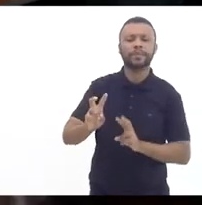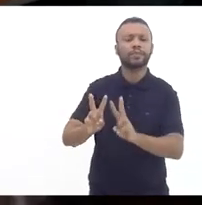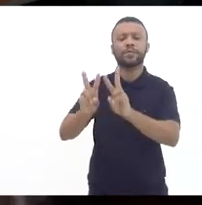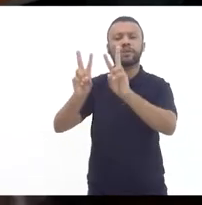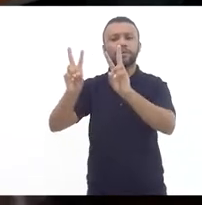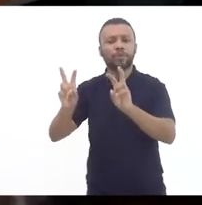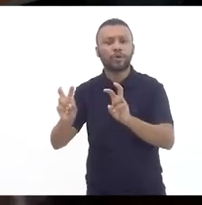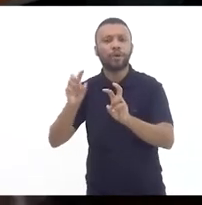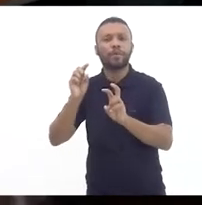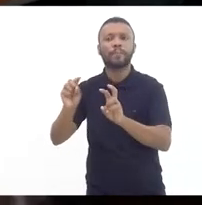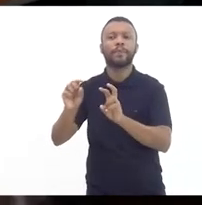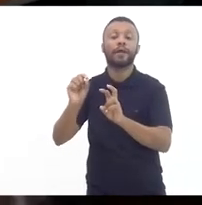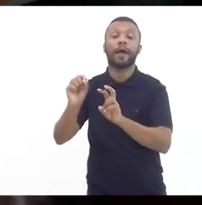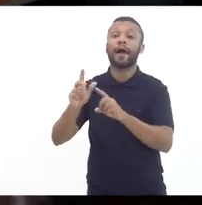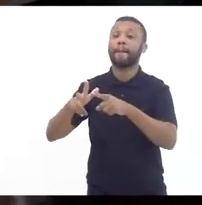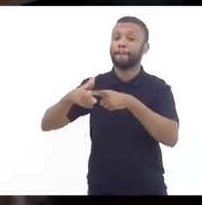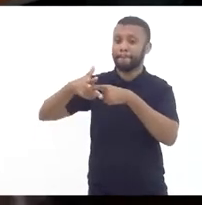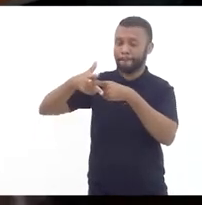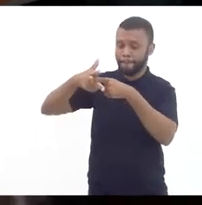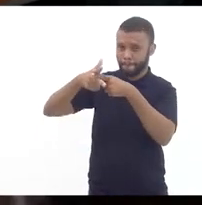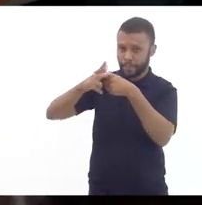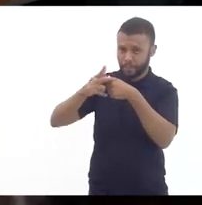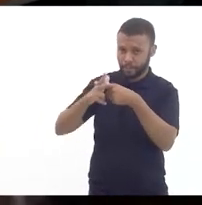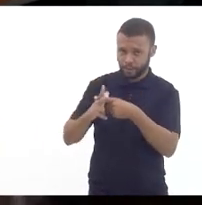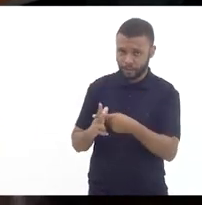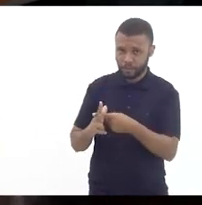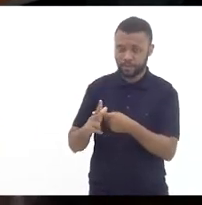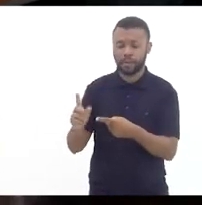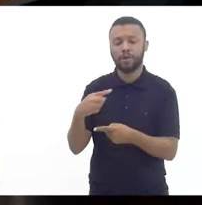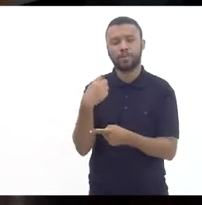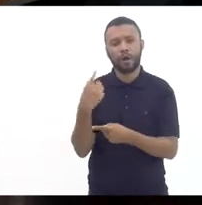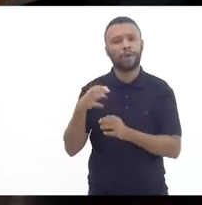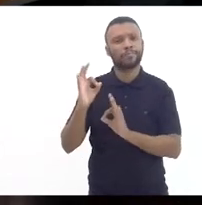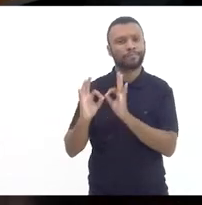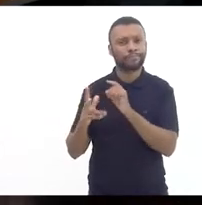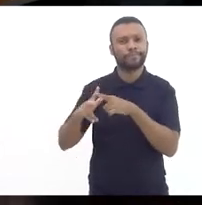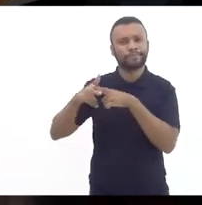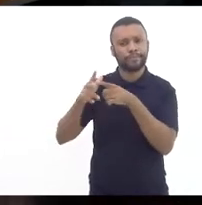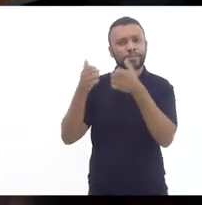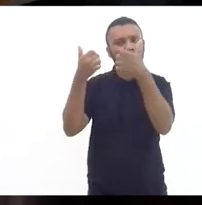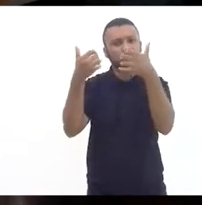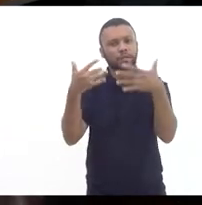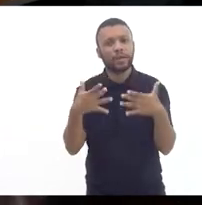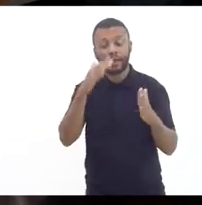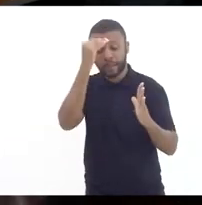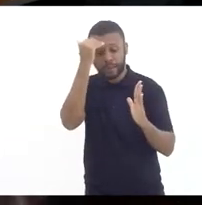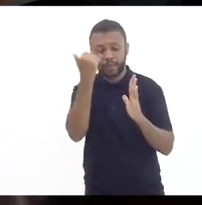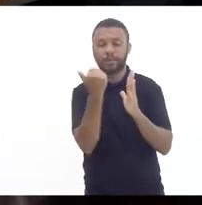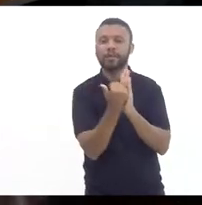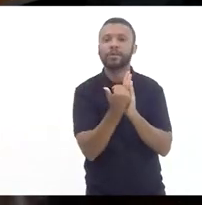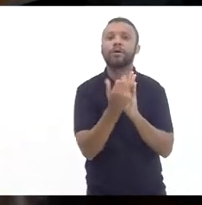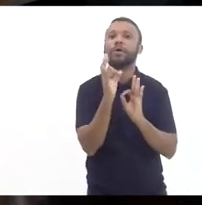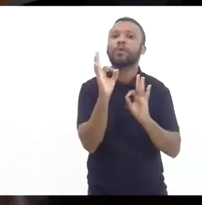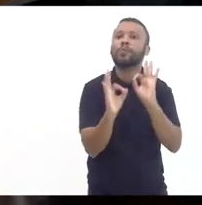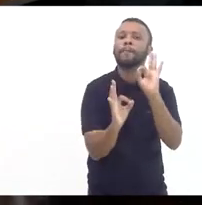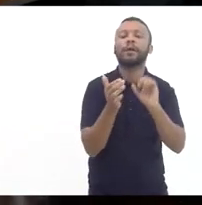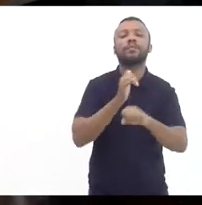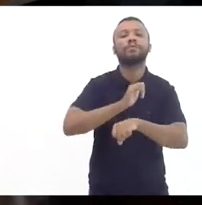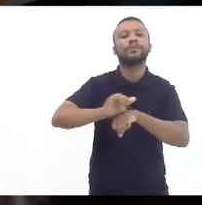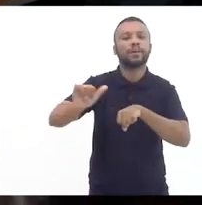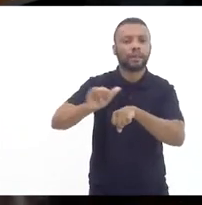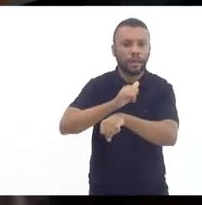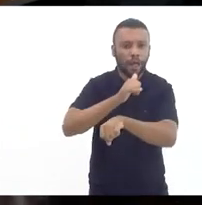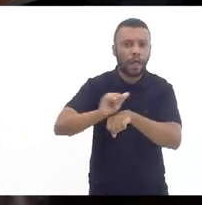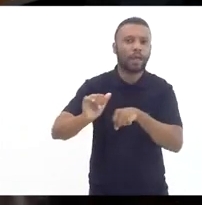com relação à manutenção, a gente realiza a manutenção, como eu expliquei, com base no plano tático de